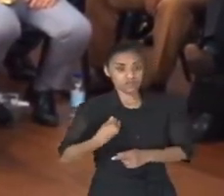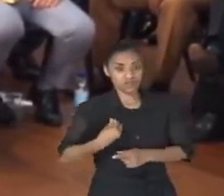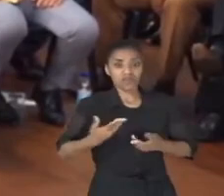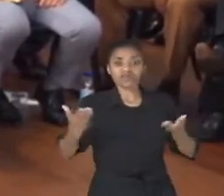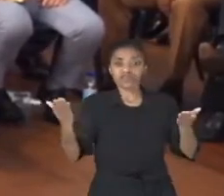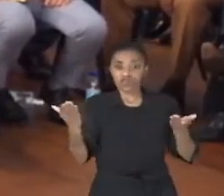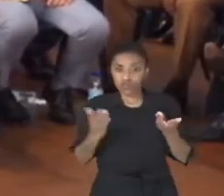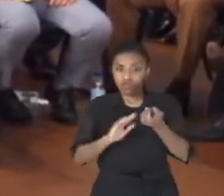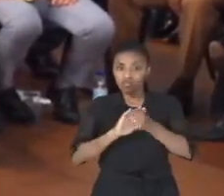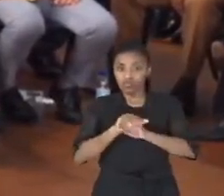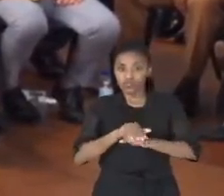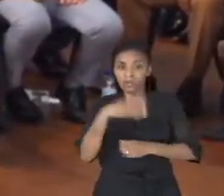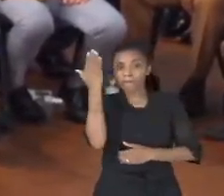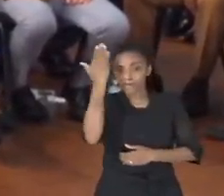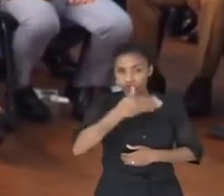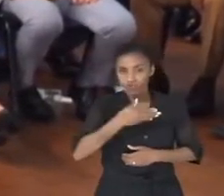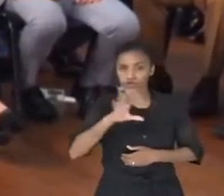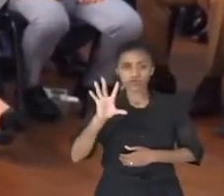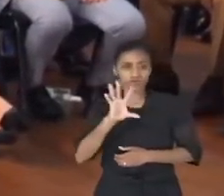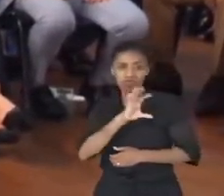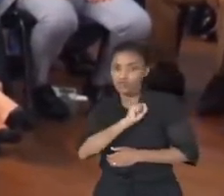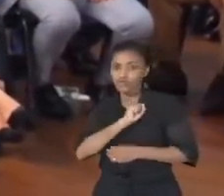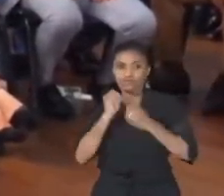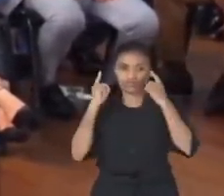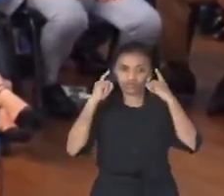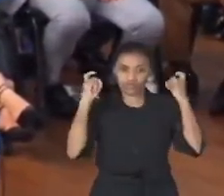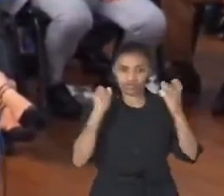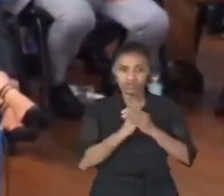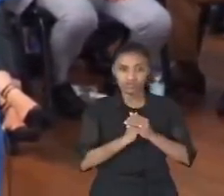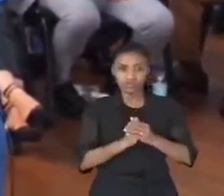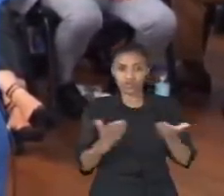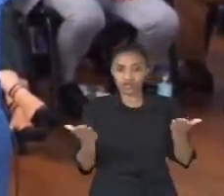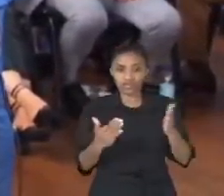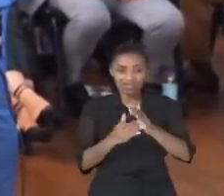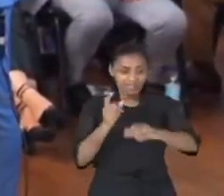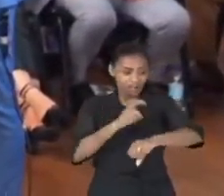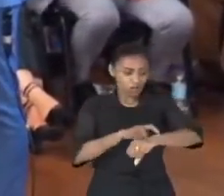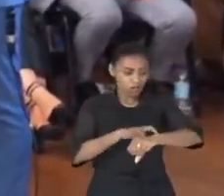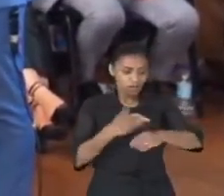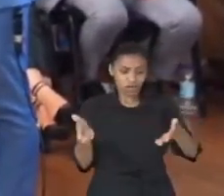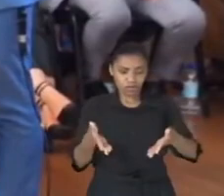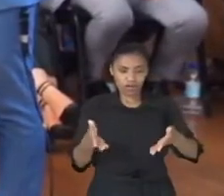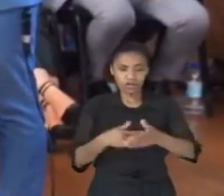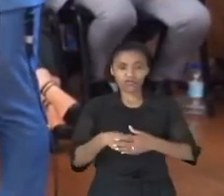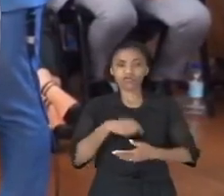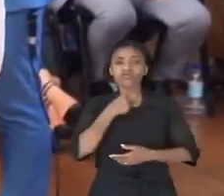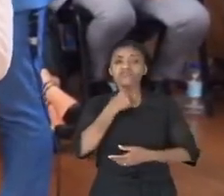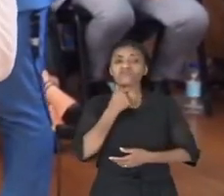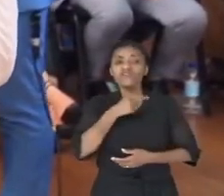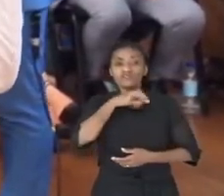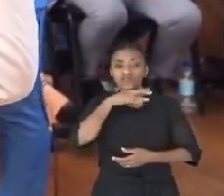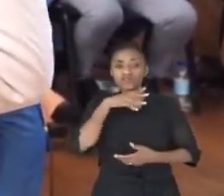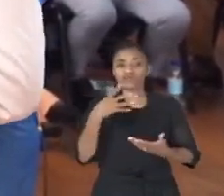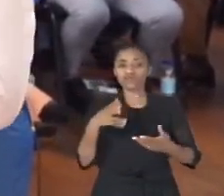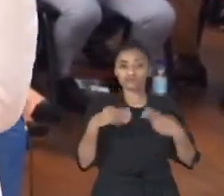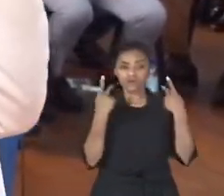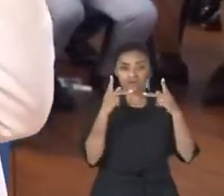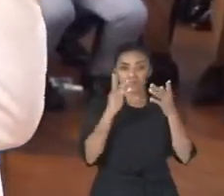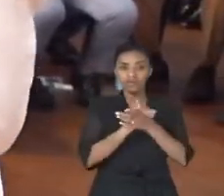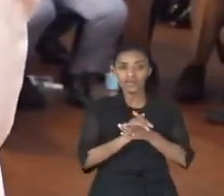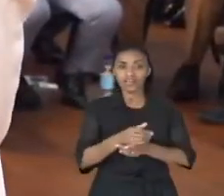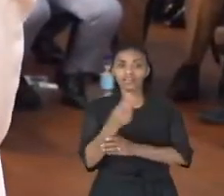é do barulho. Ficar até uma hora dessa para ouvir um pregador rouco, com uma voz dessa, parecendo uma taquara rachada, depois de